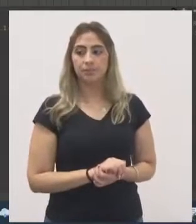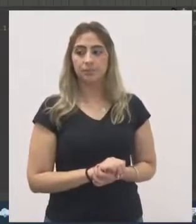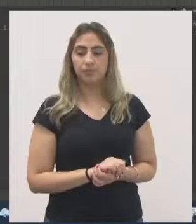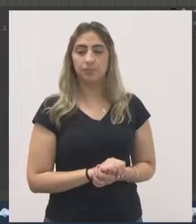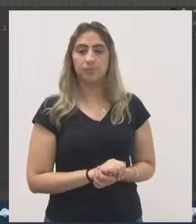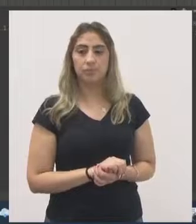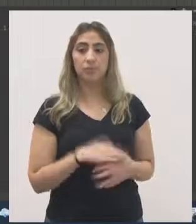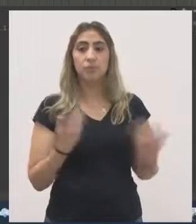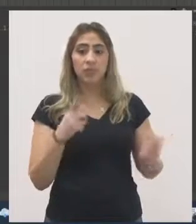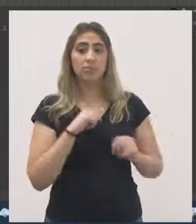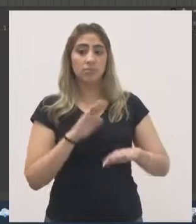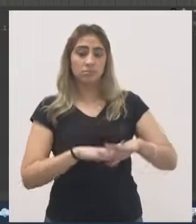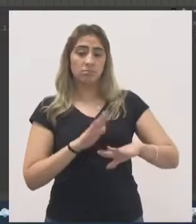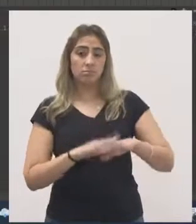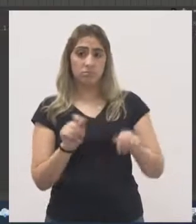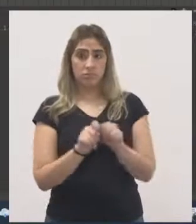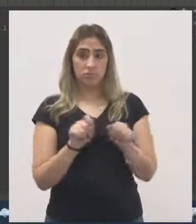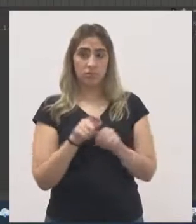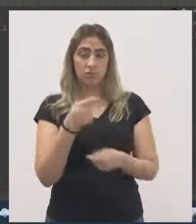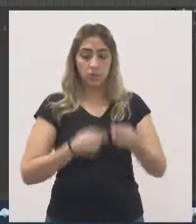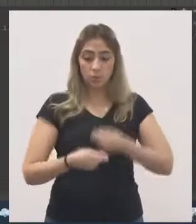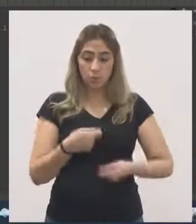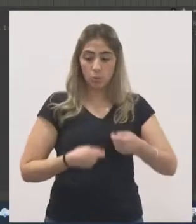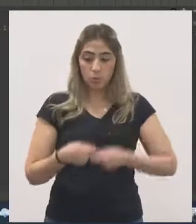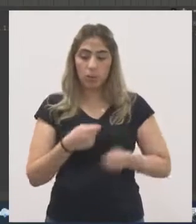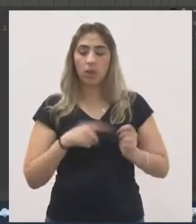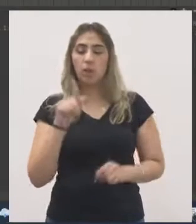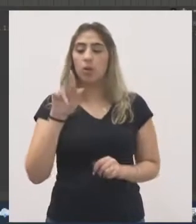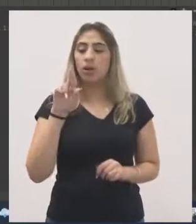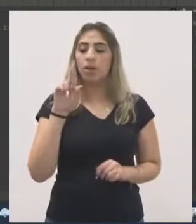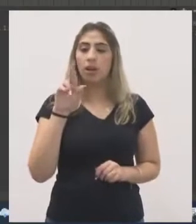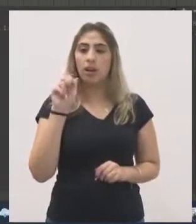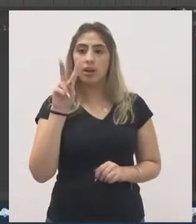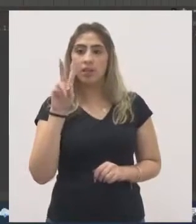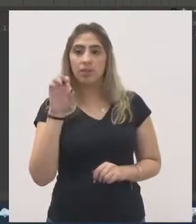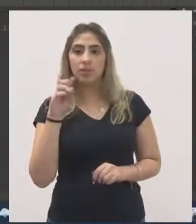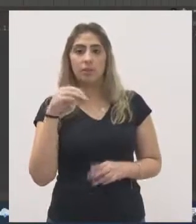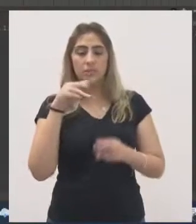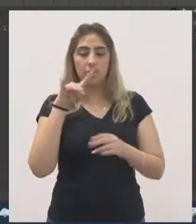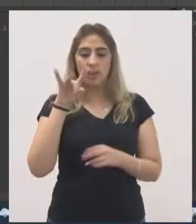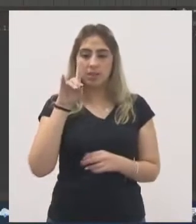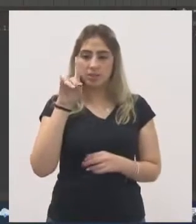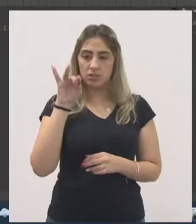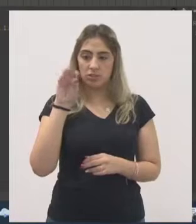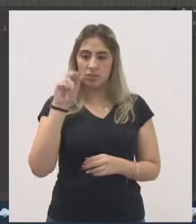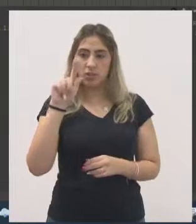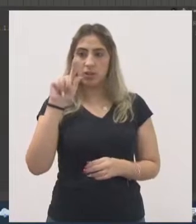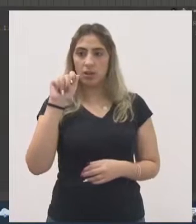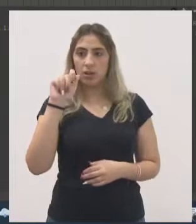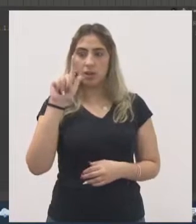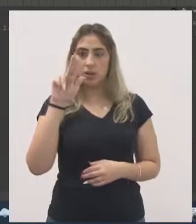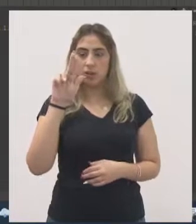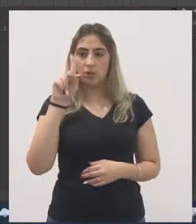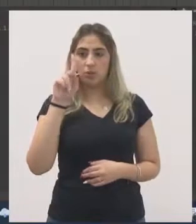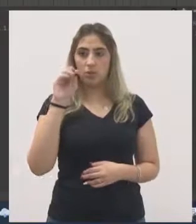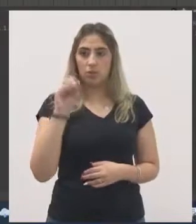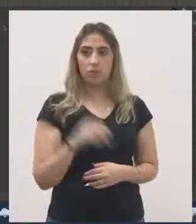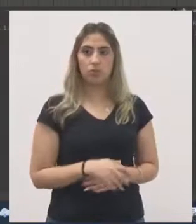é assim que a gente faz para controlar o grave, médio e agudo dentro do Reaper. Mas é do